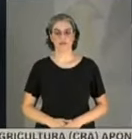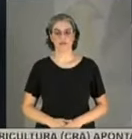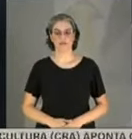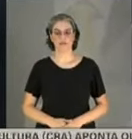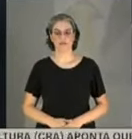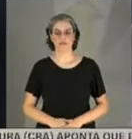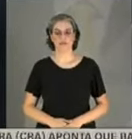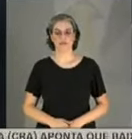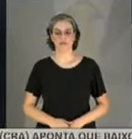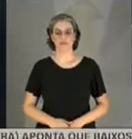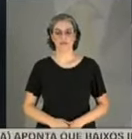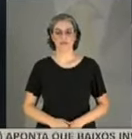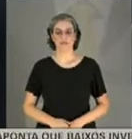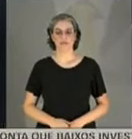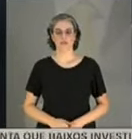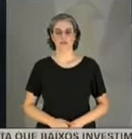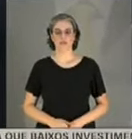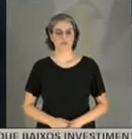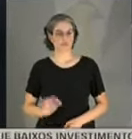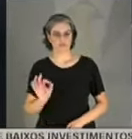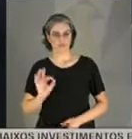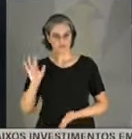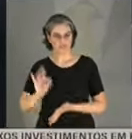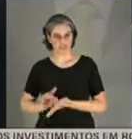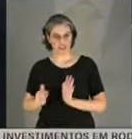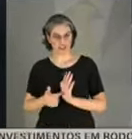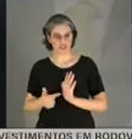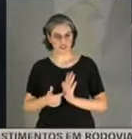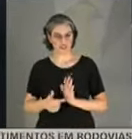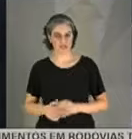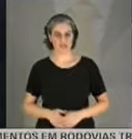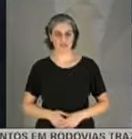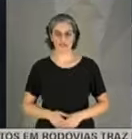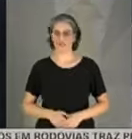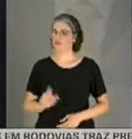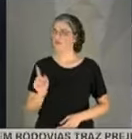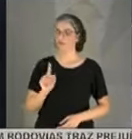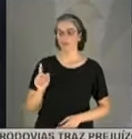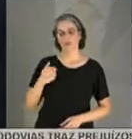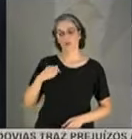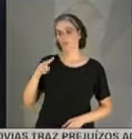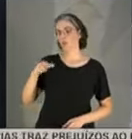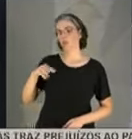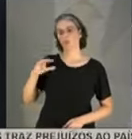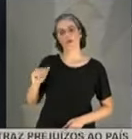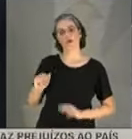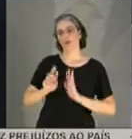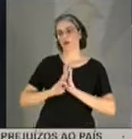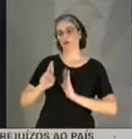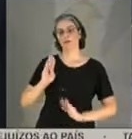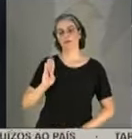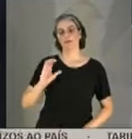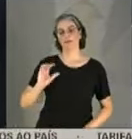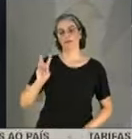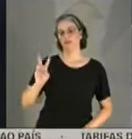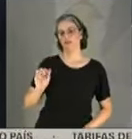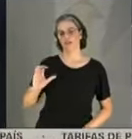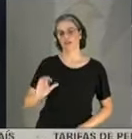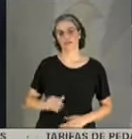Brasil na Índia. Esse relato, então, não corresponde à verdade? Não, senhor, eu nunca representei a BCVAC. O senhor não estava lá representando a